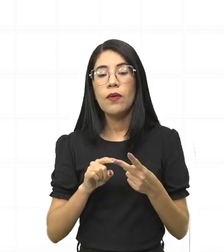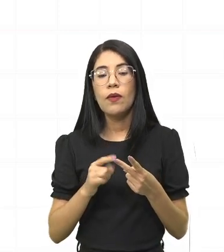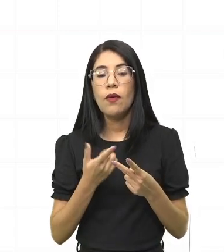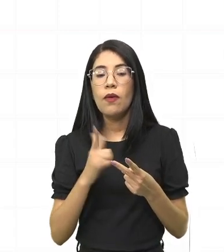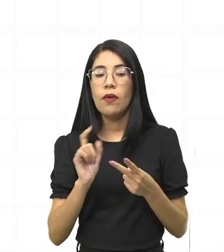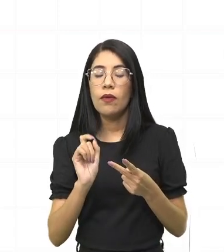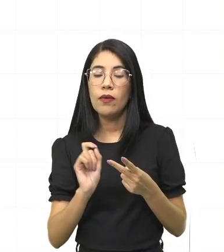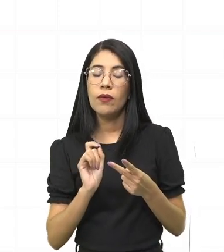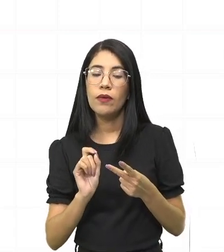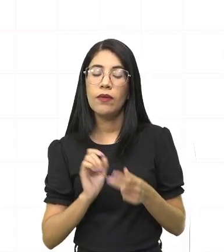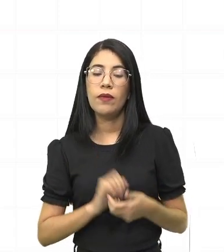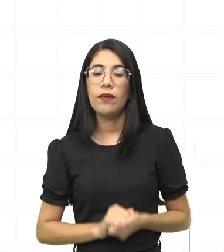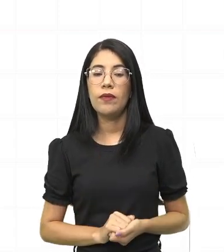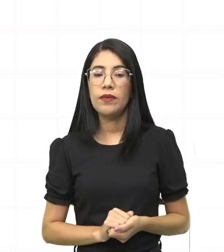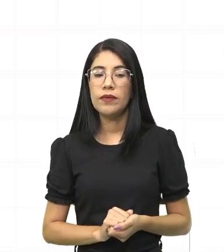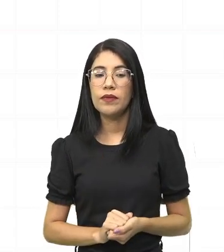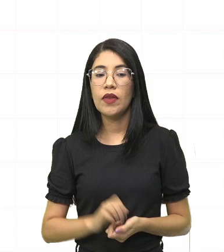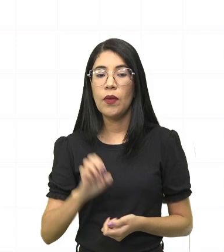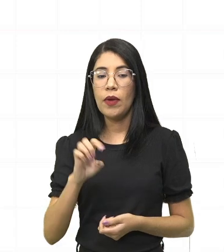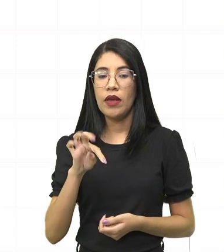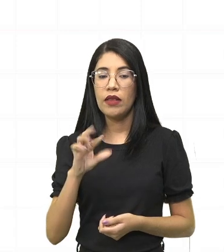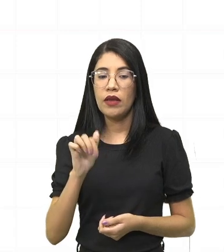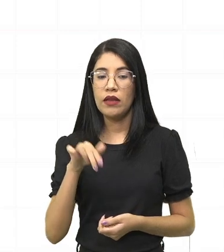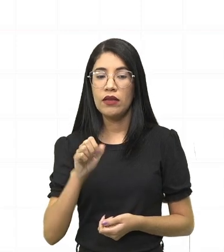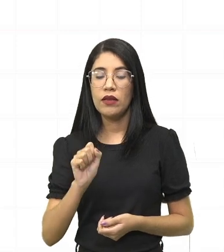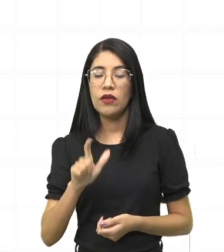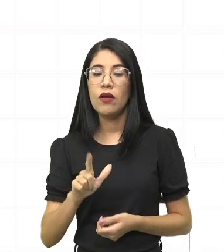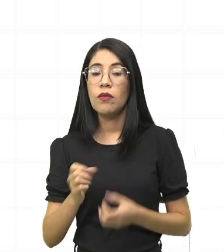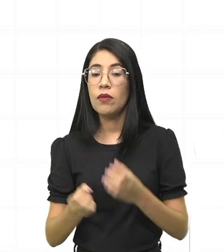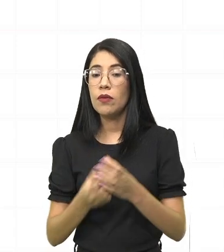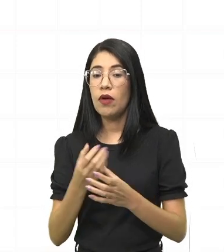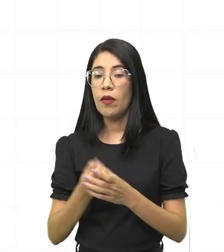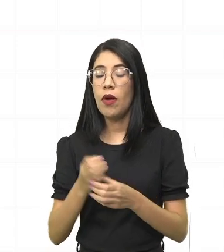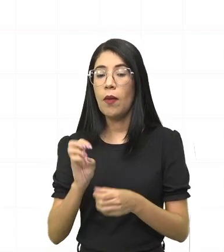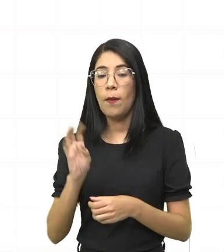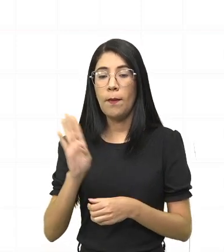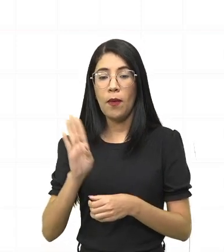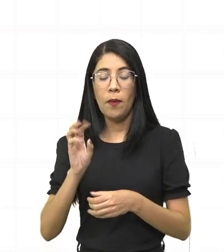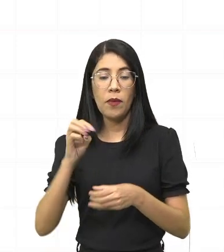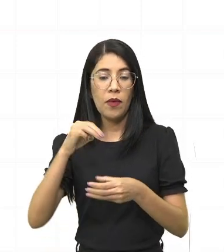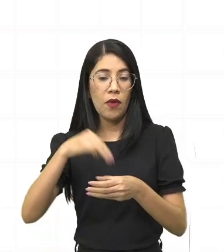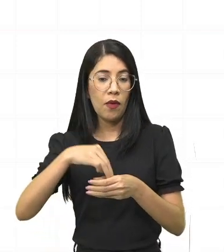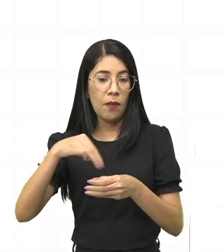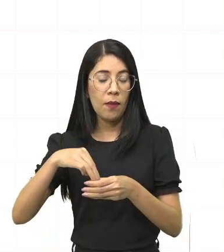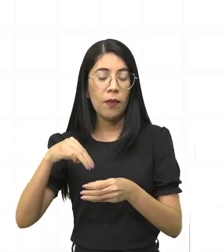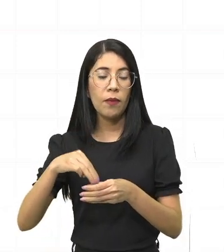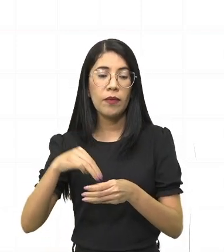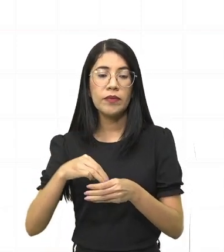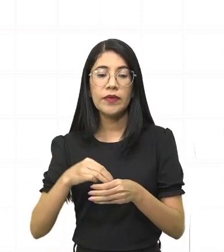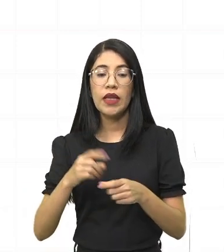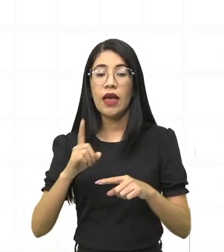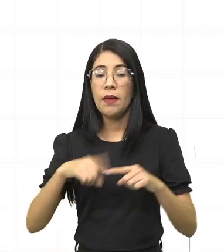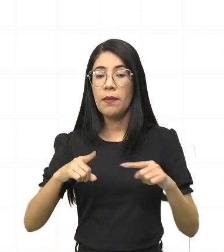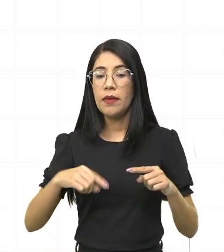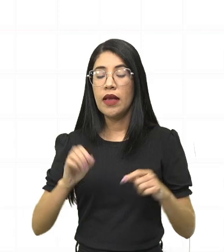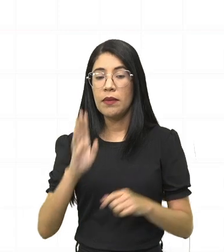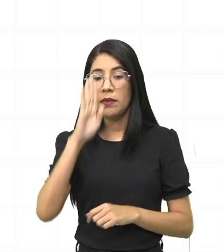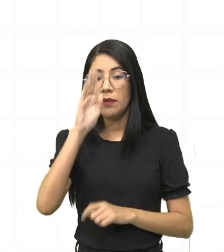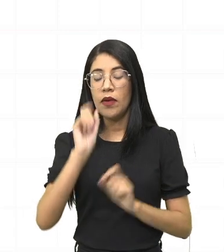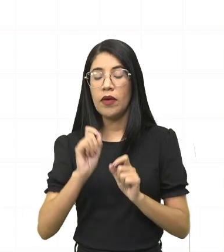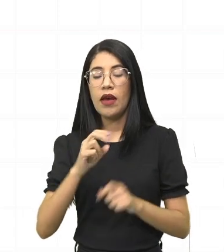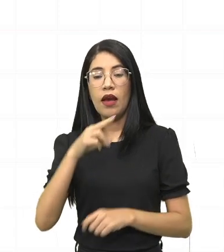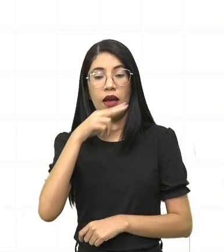de biocombustível, nós temos o etanol, que é produzido por biomassa, onde a matéria-prima é